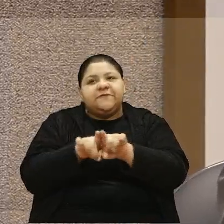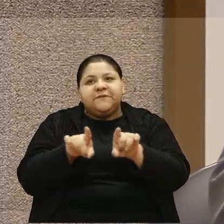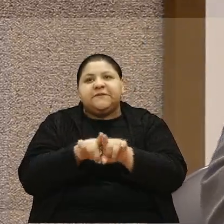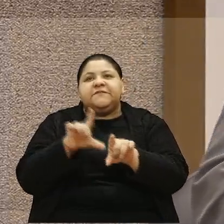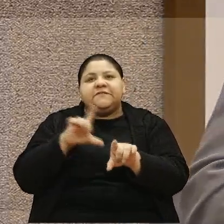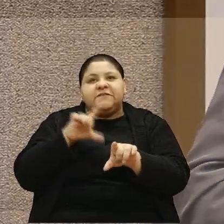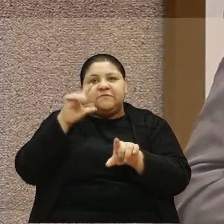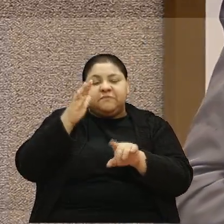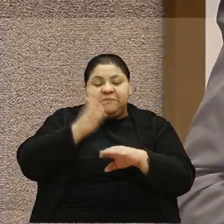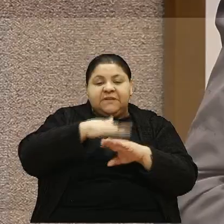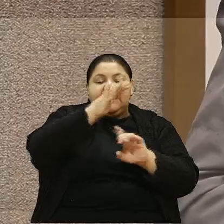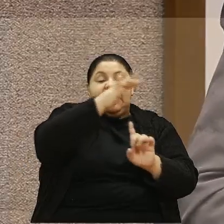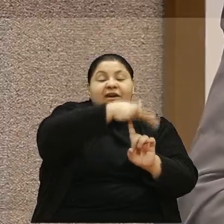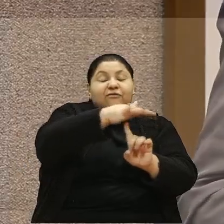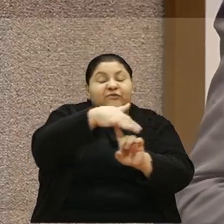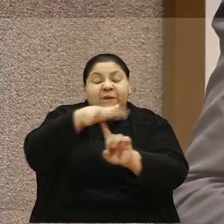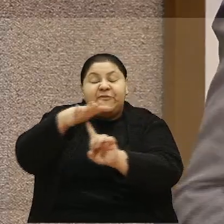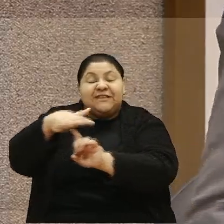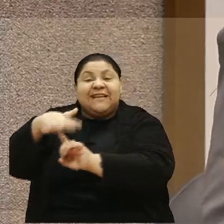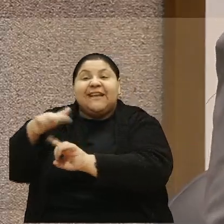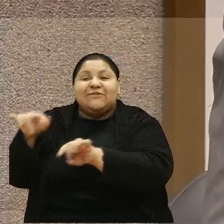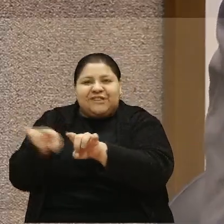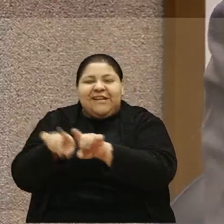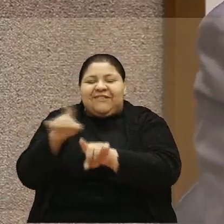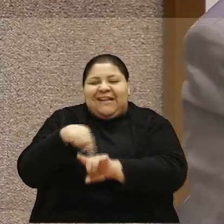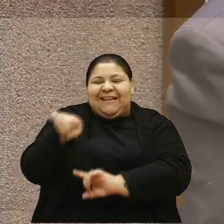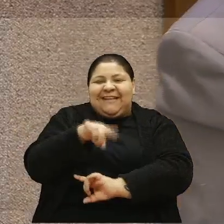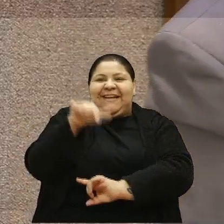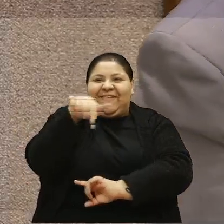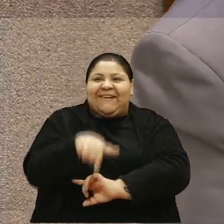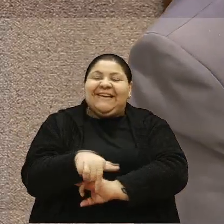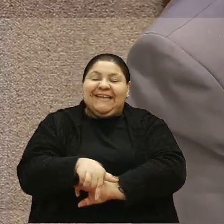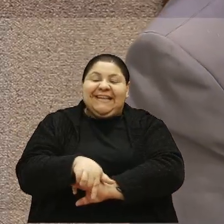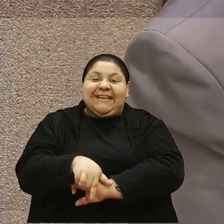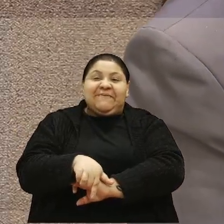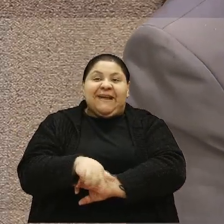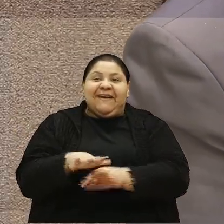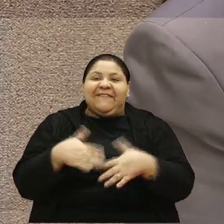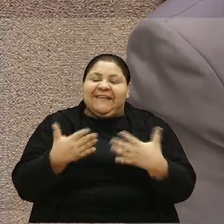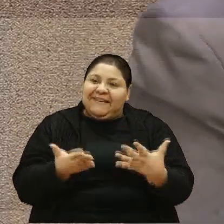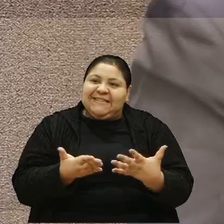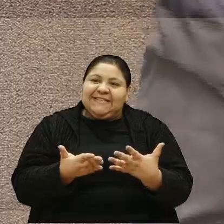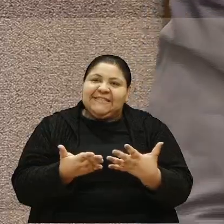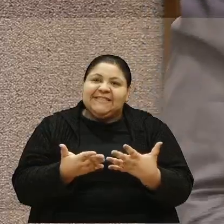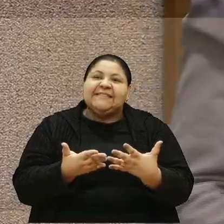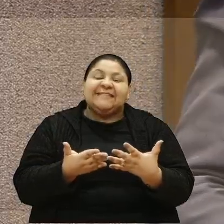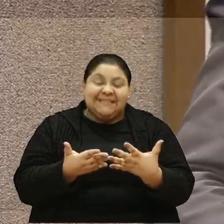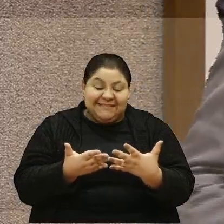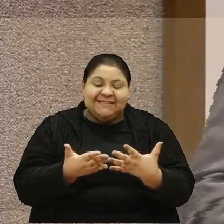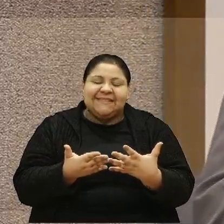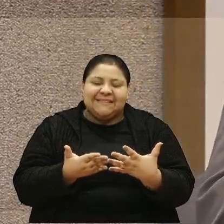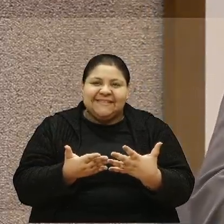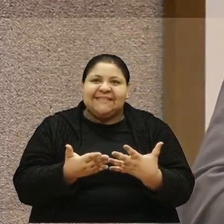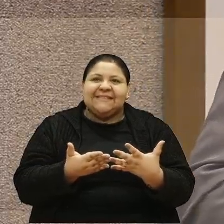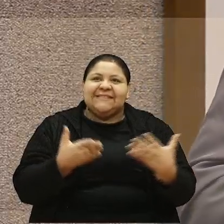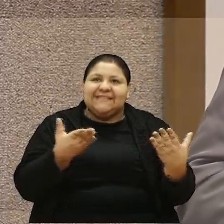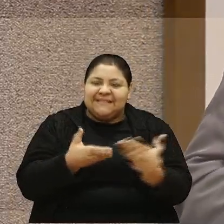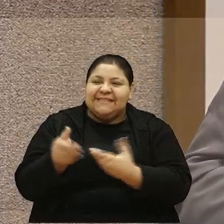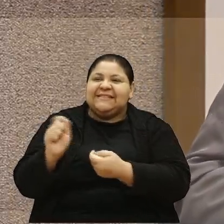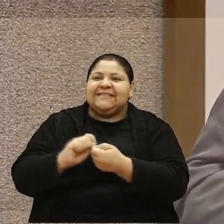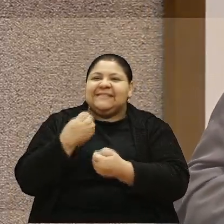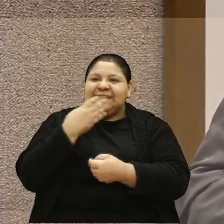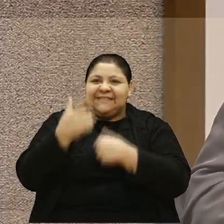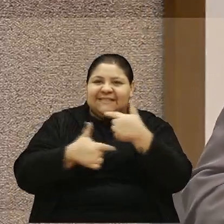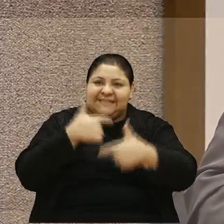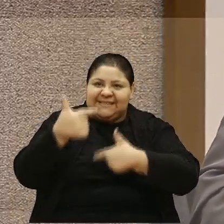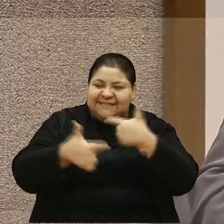mais feiras para que a gente consiga atingir os objetivos. Divulgamos, fizemos um trabalho em todo o